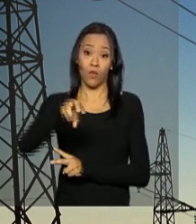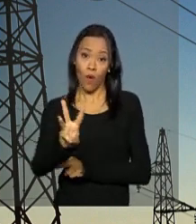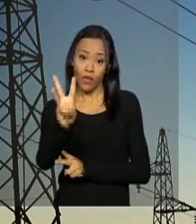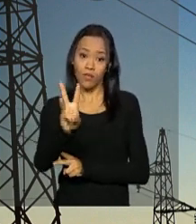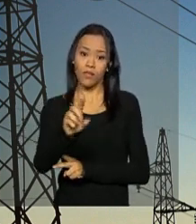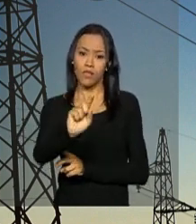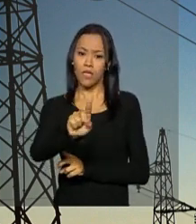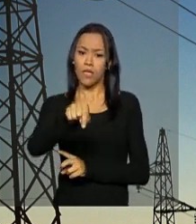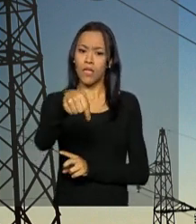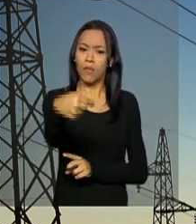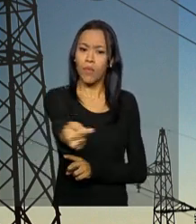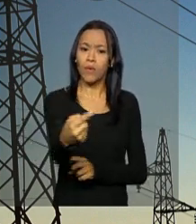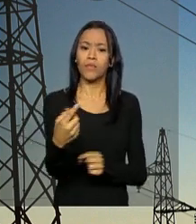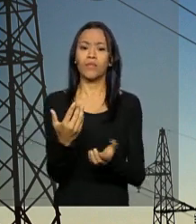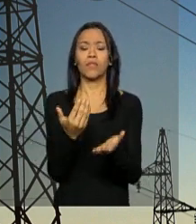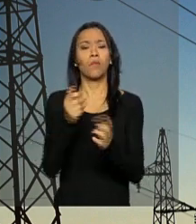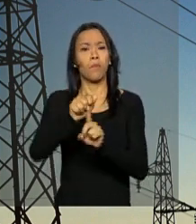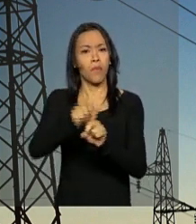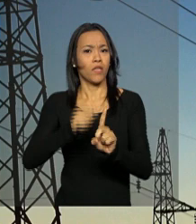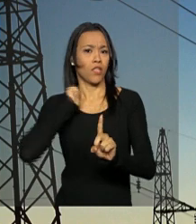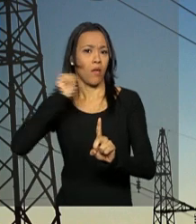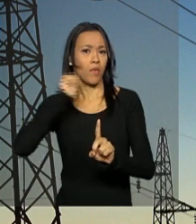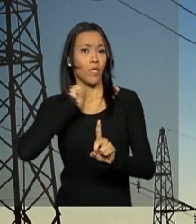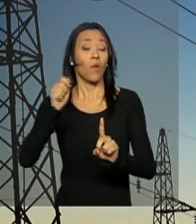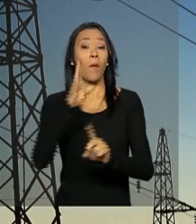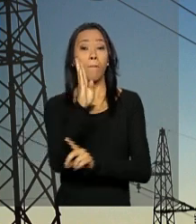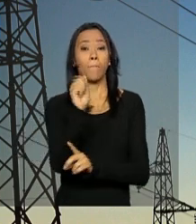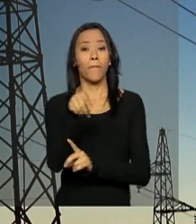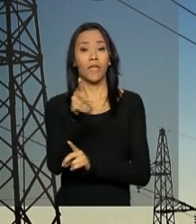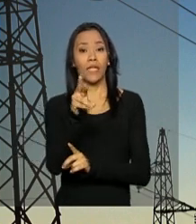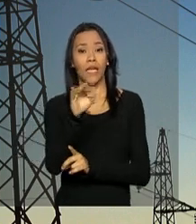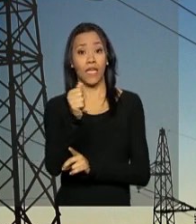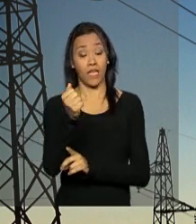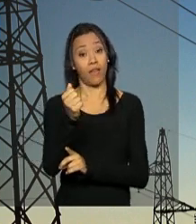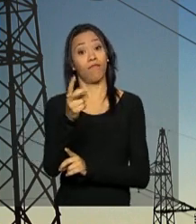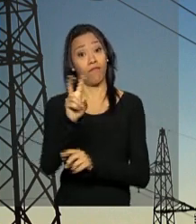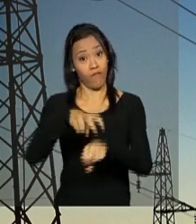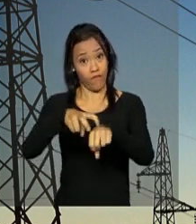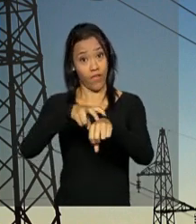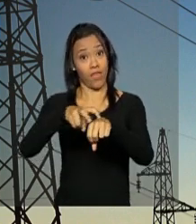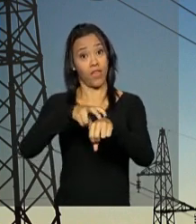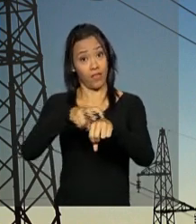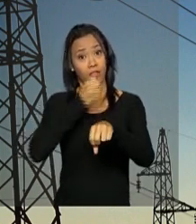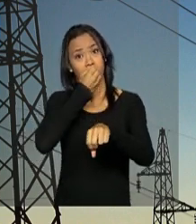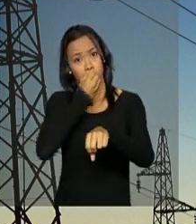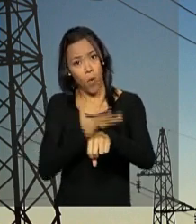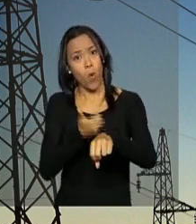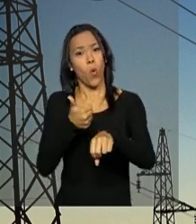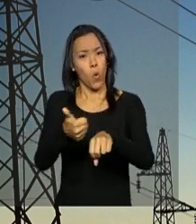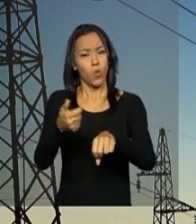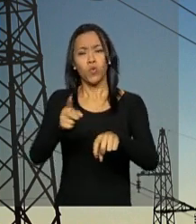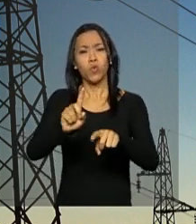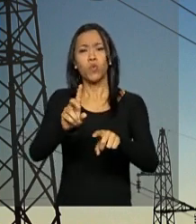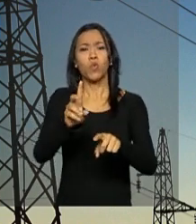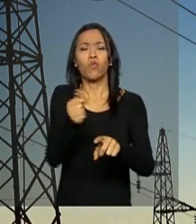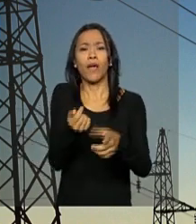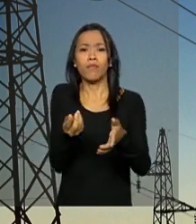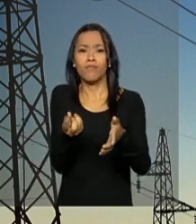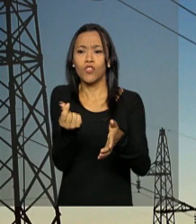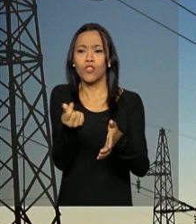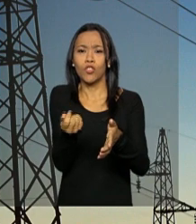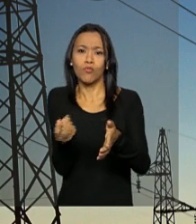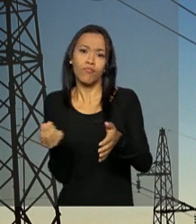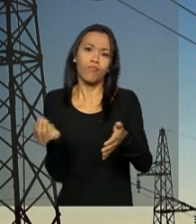é que entre em vigor a bandeira verde que significa condições favoráveis de produção de energia sem custo adicional na conta de